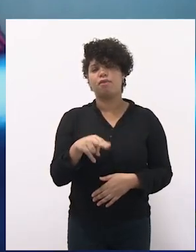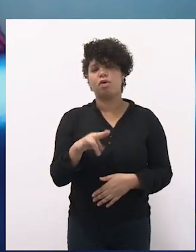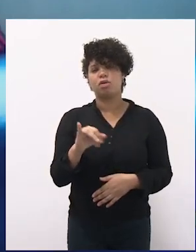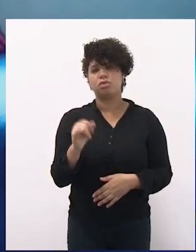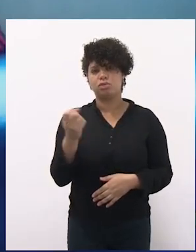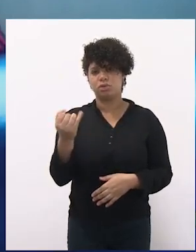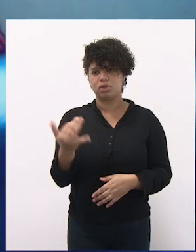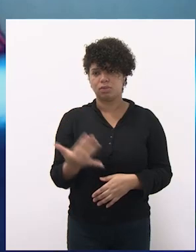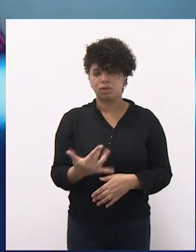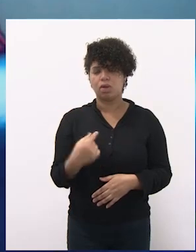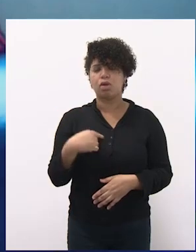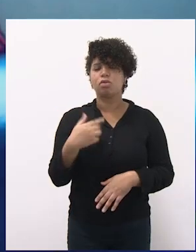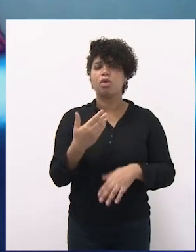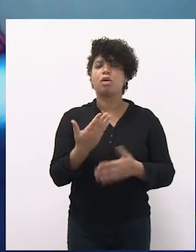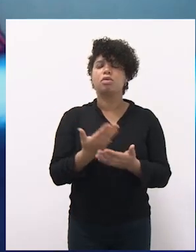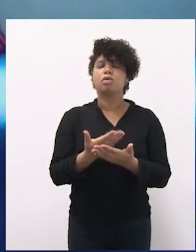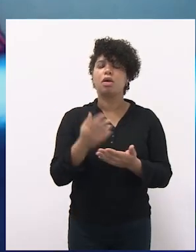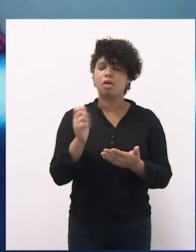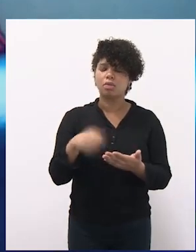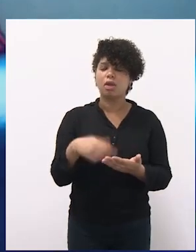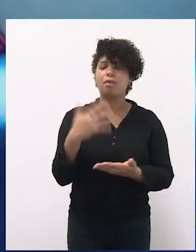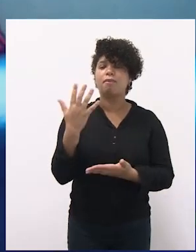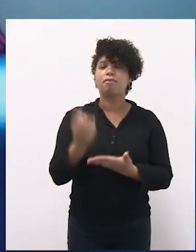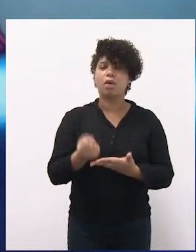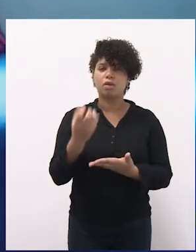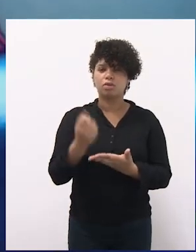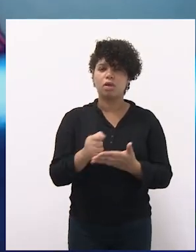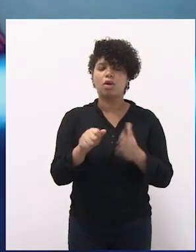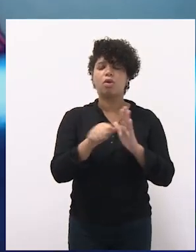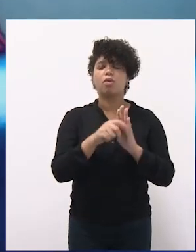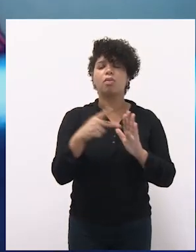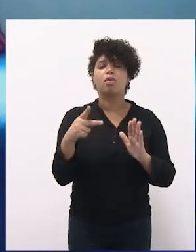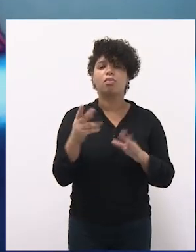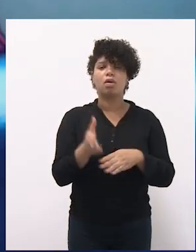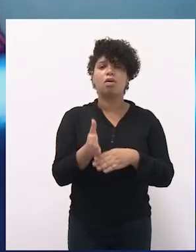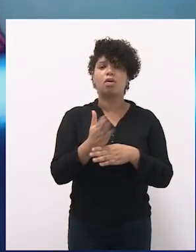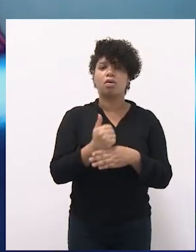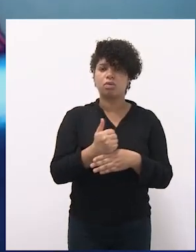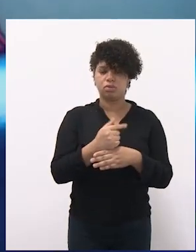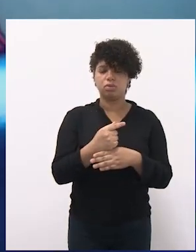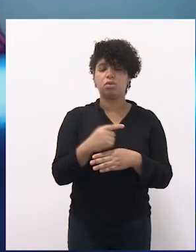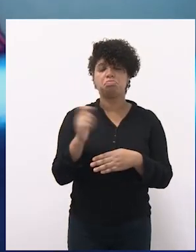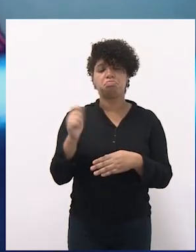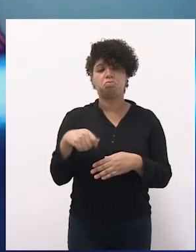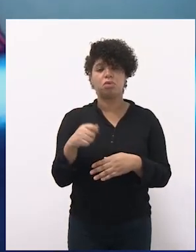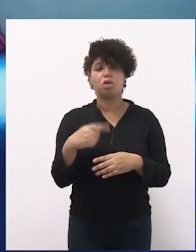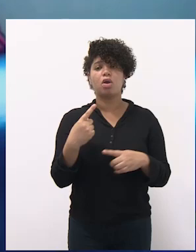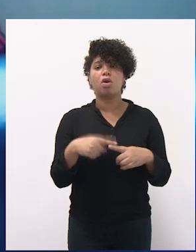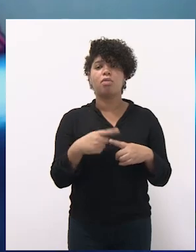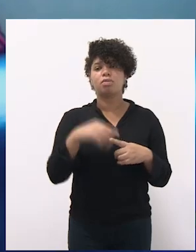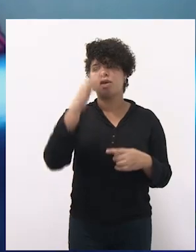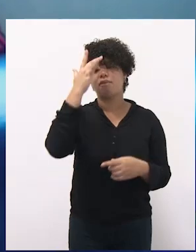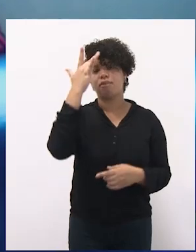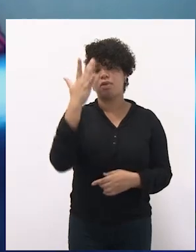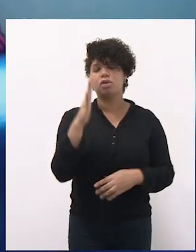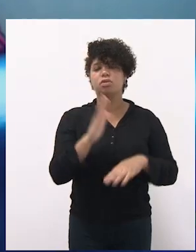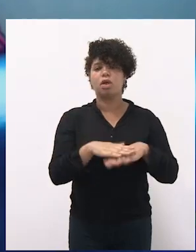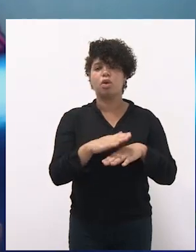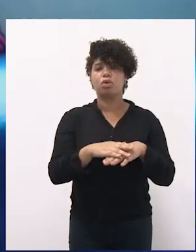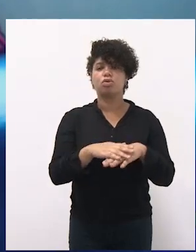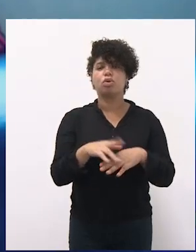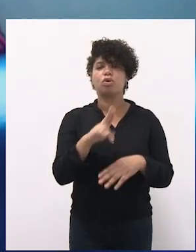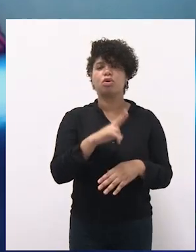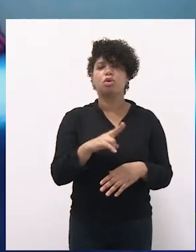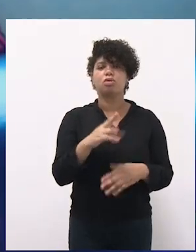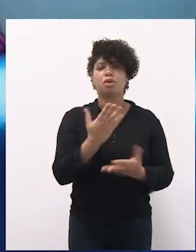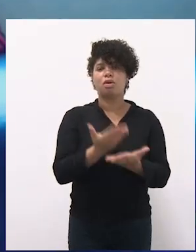para o aluno baixar o aplicativo antes para ver se consegue baixar e tudo mais, porque isso facilita na hora da aula,